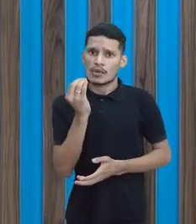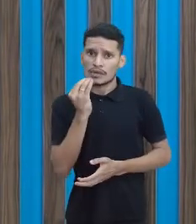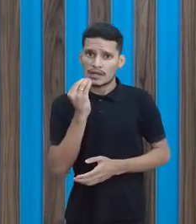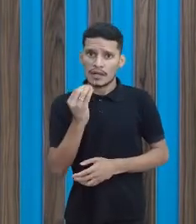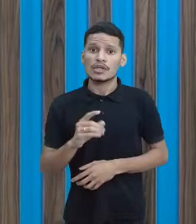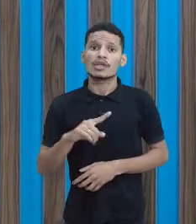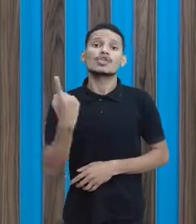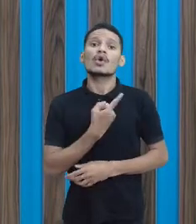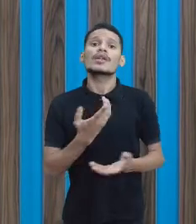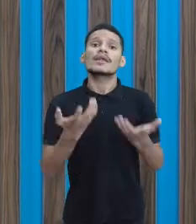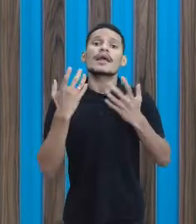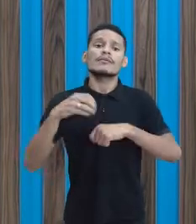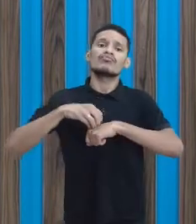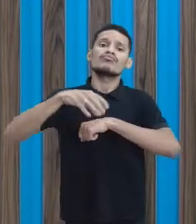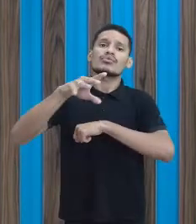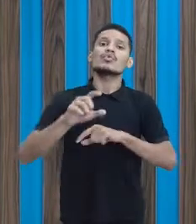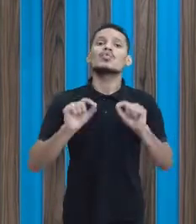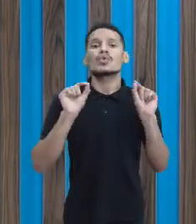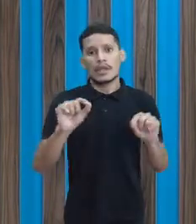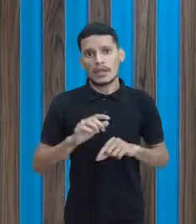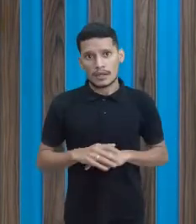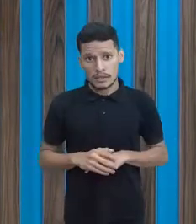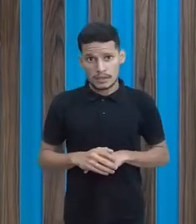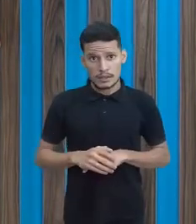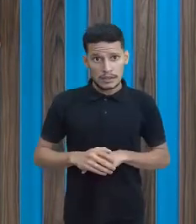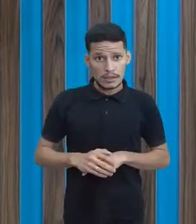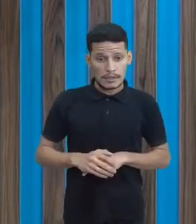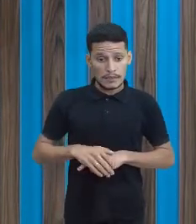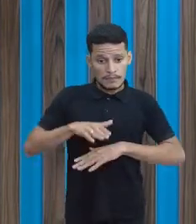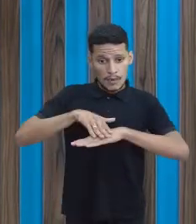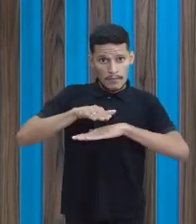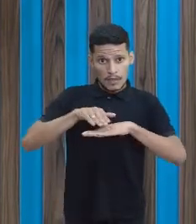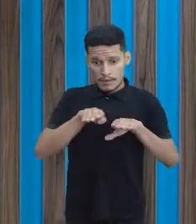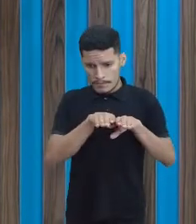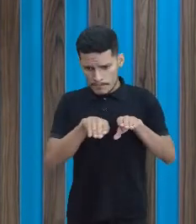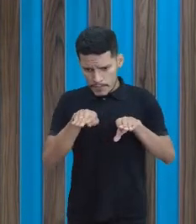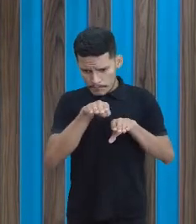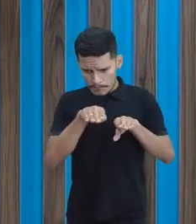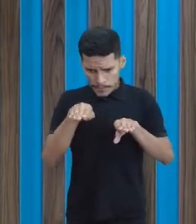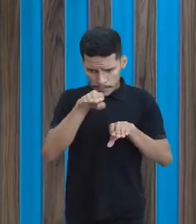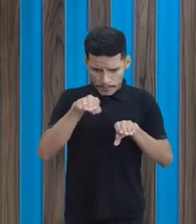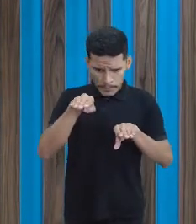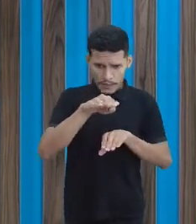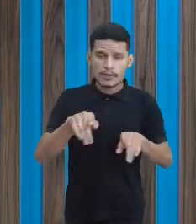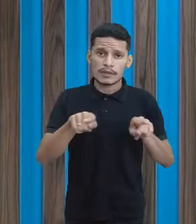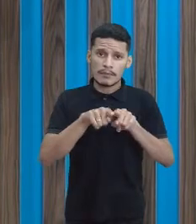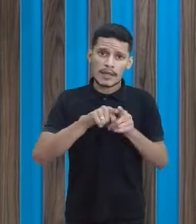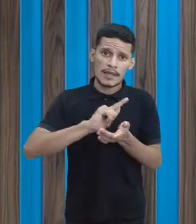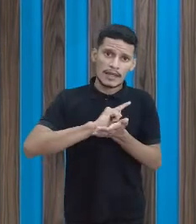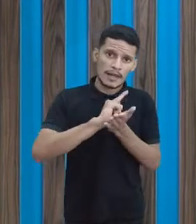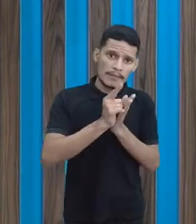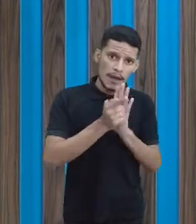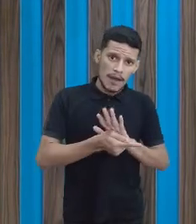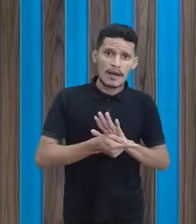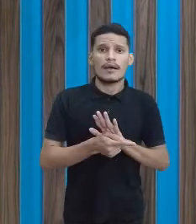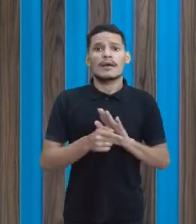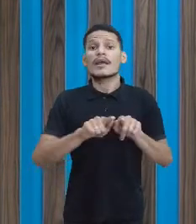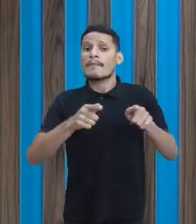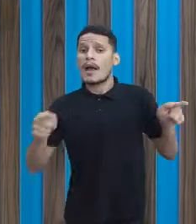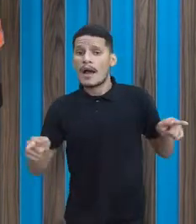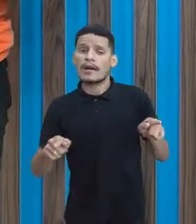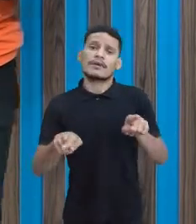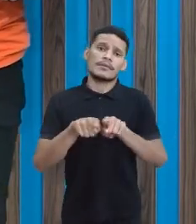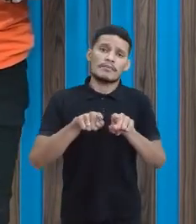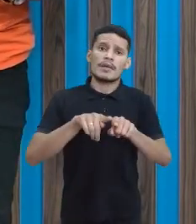a gente gostaria de sugerir a vocês? Tanto em nível, tanto em gramática, quanto em pronúncia,